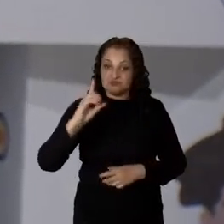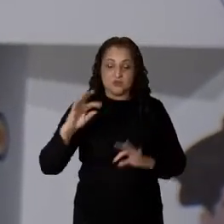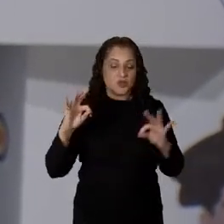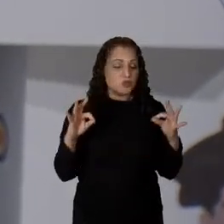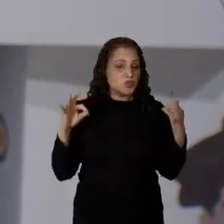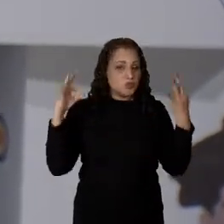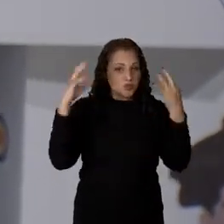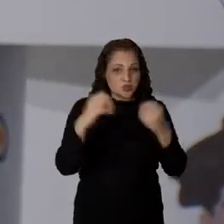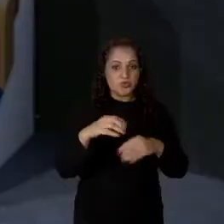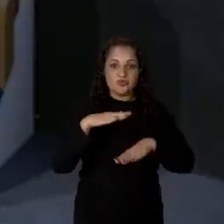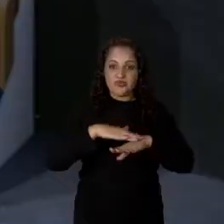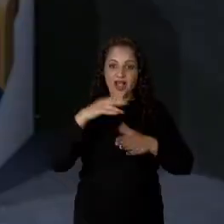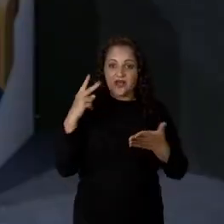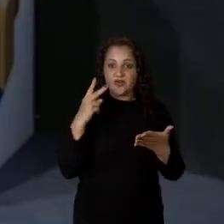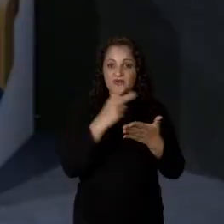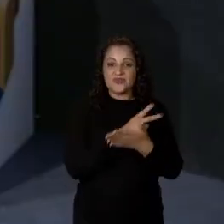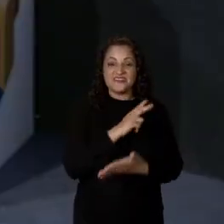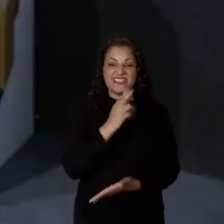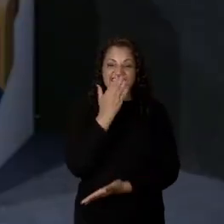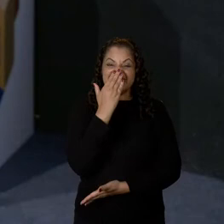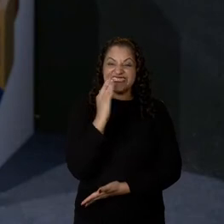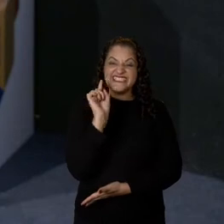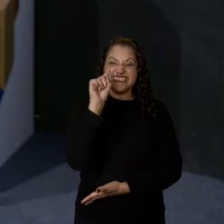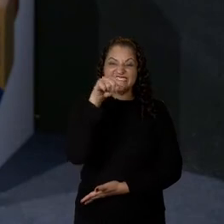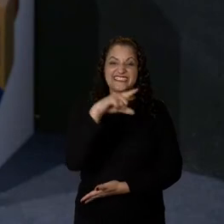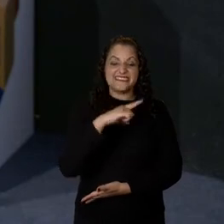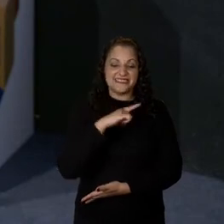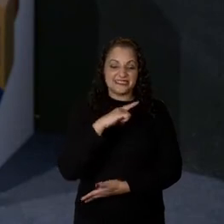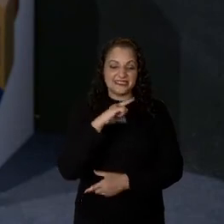de tudo, fazendo isso acontecer lá na ponta, temos o